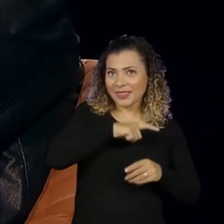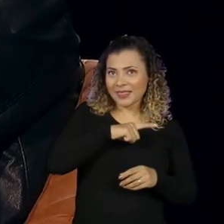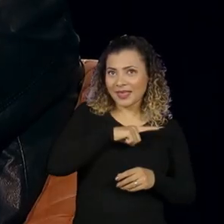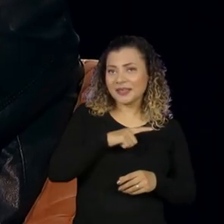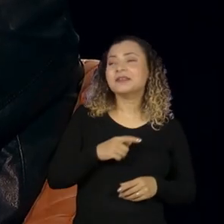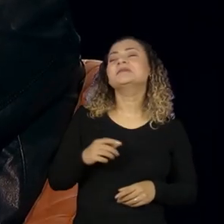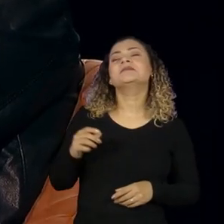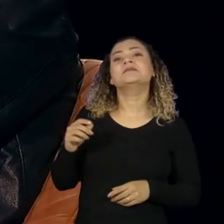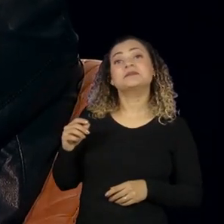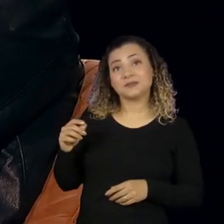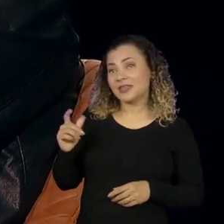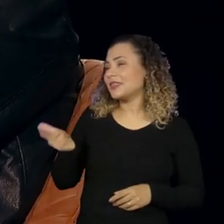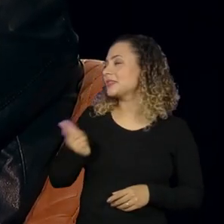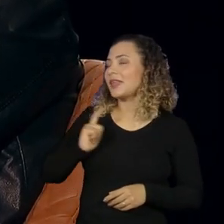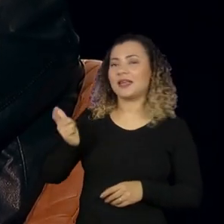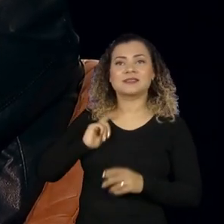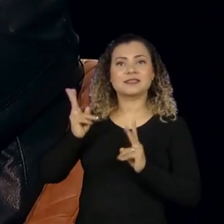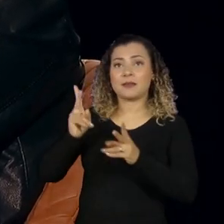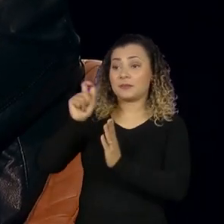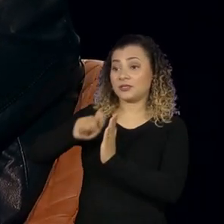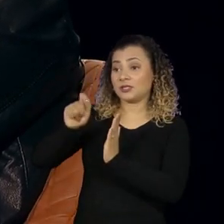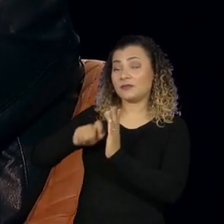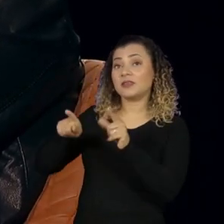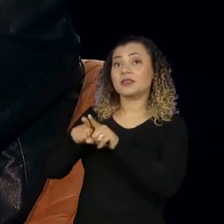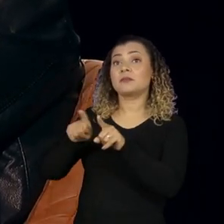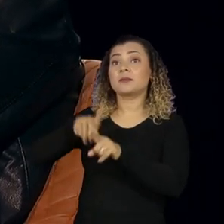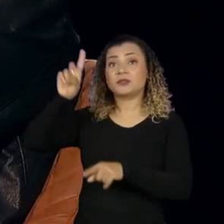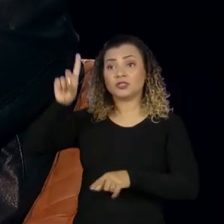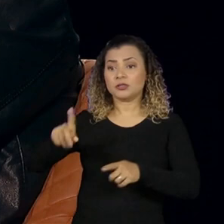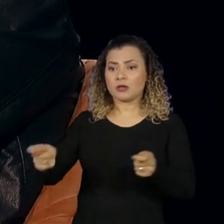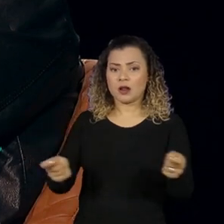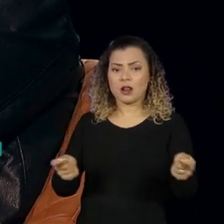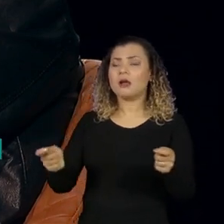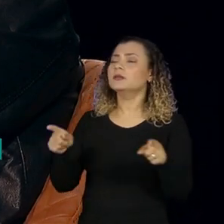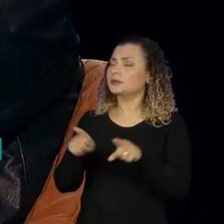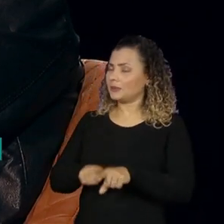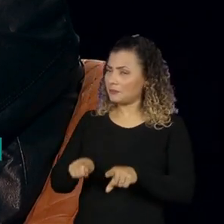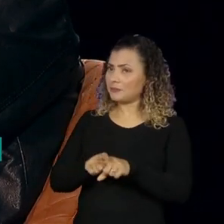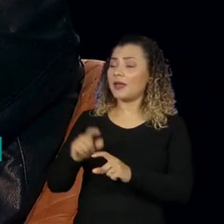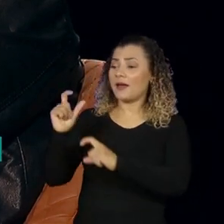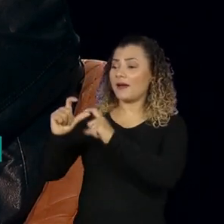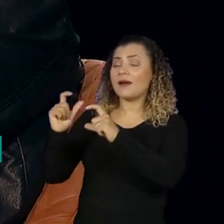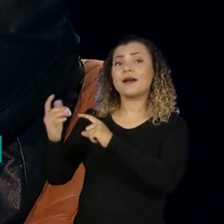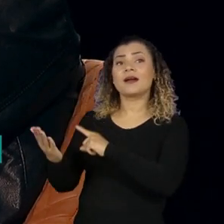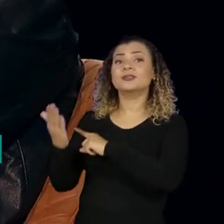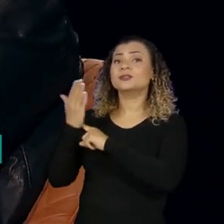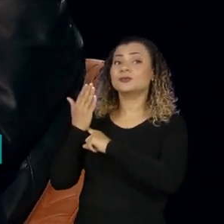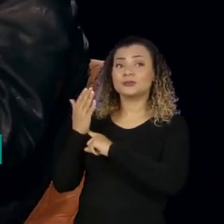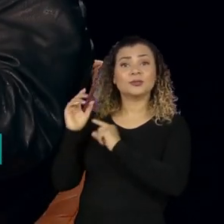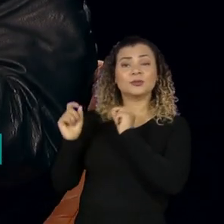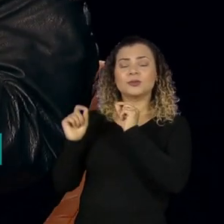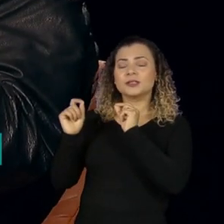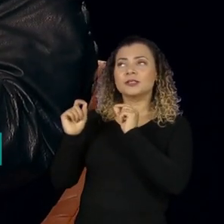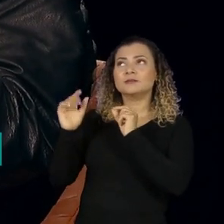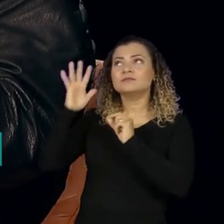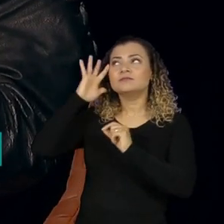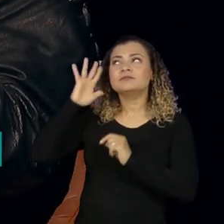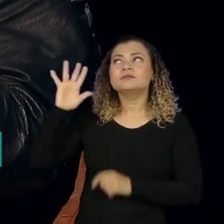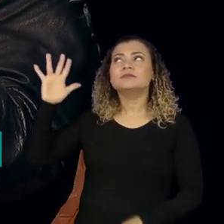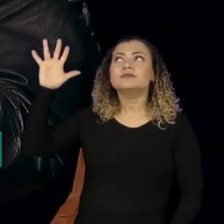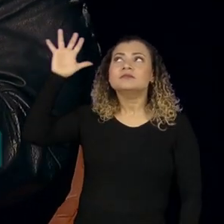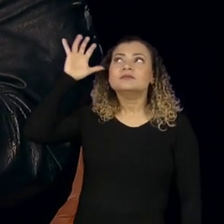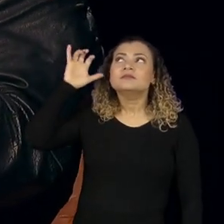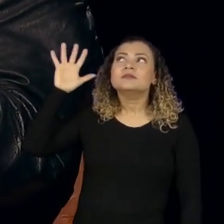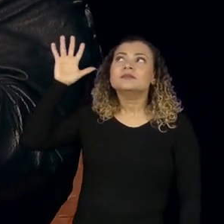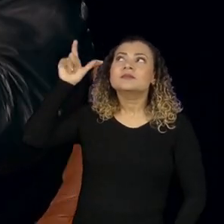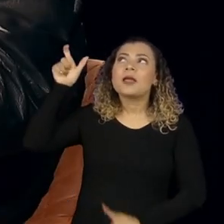Tá. Não só para escrever, para dirigir também, né? Eu acho que a HQ me ajuda muito a visualizar a cena, assim, onde que os